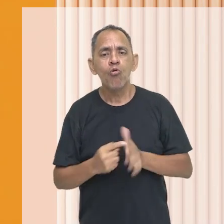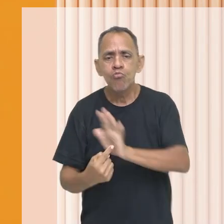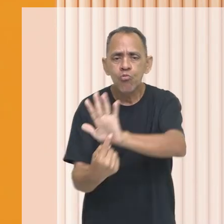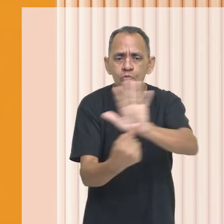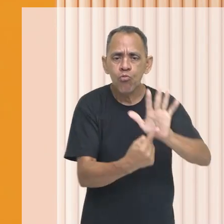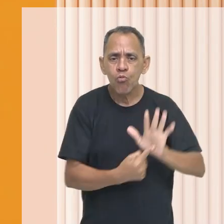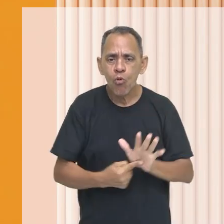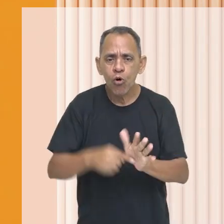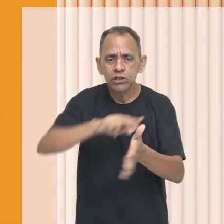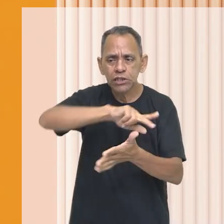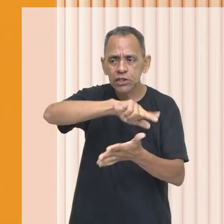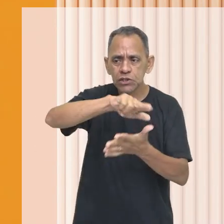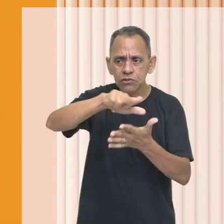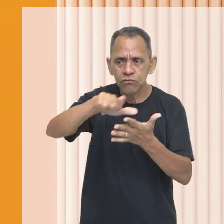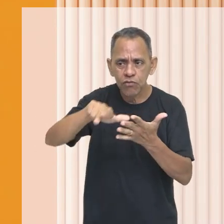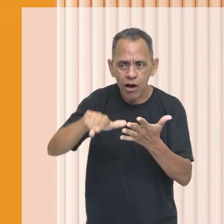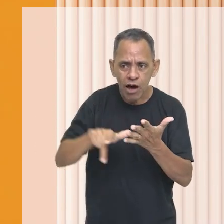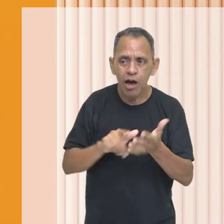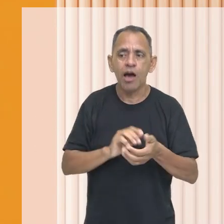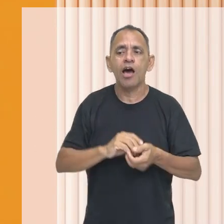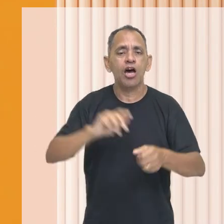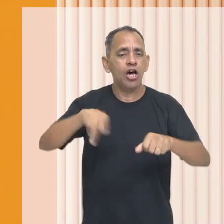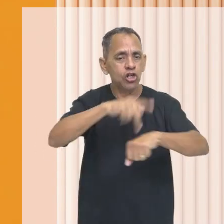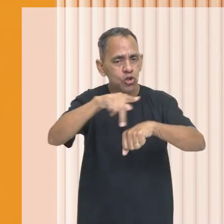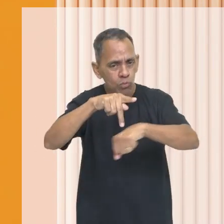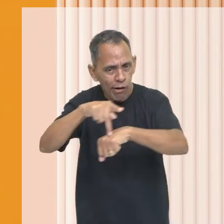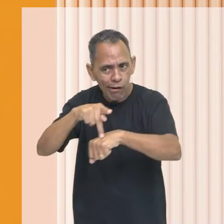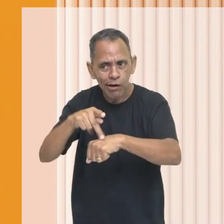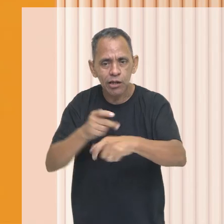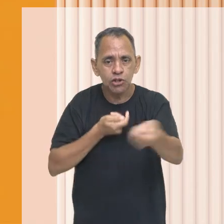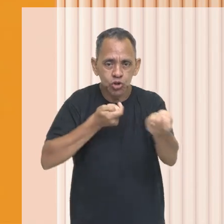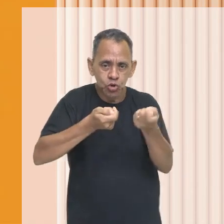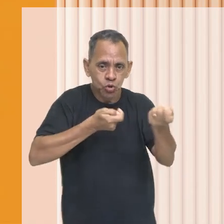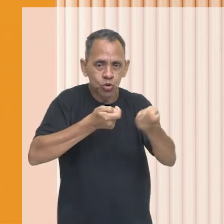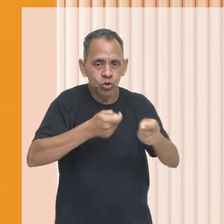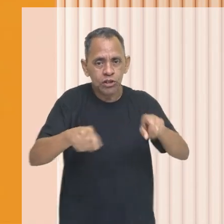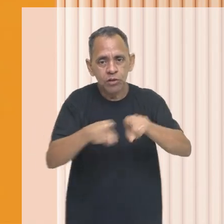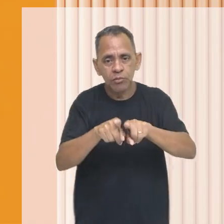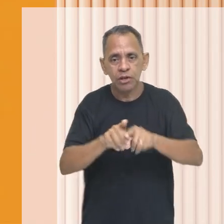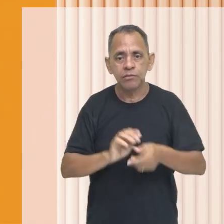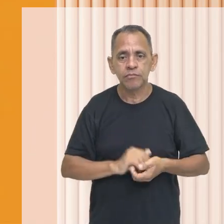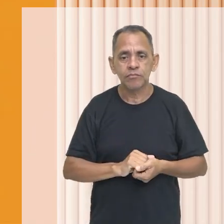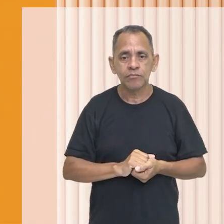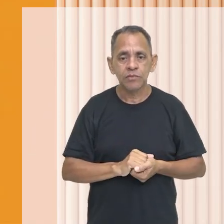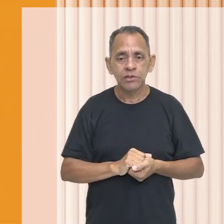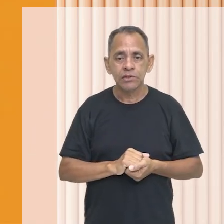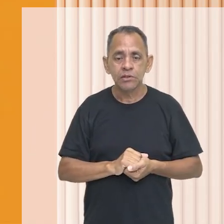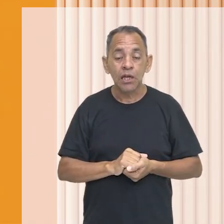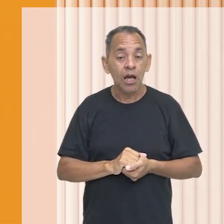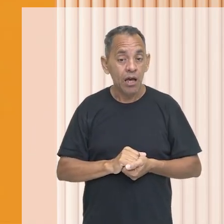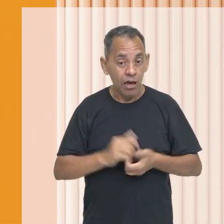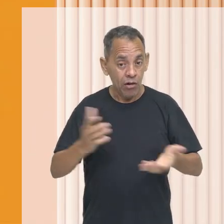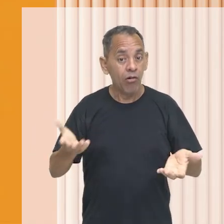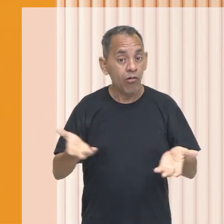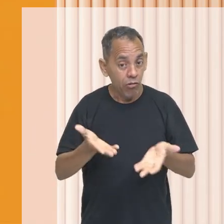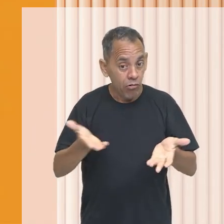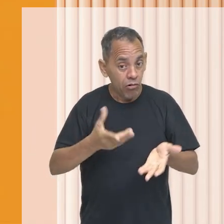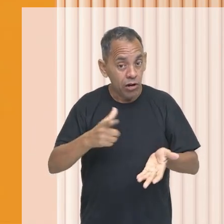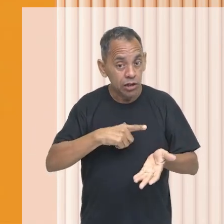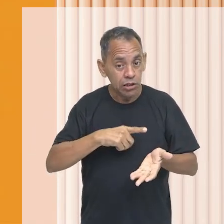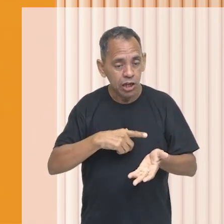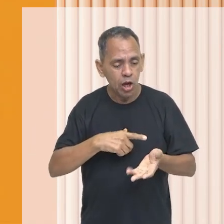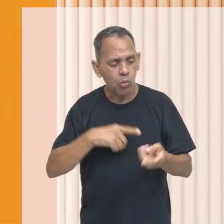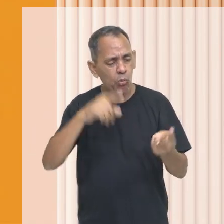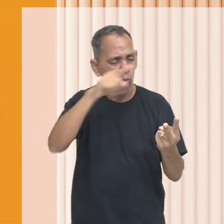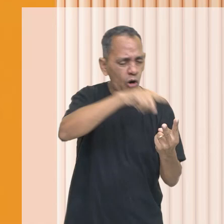multipolarização. Então você vai ter agora um mundo, né, não mais tão bem dividido entre lado A